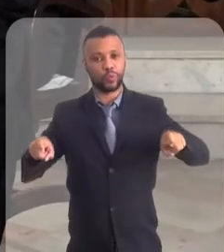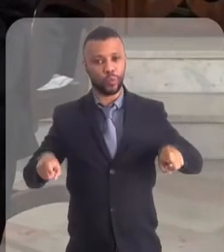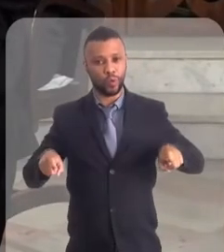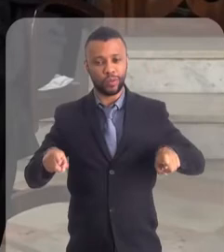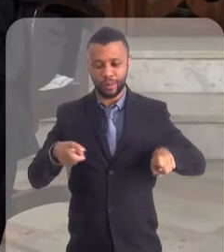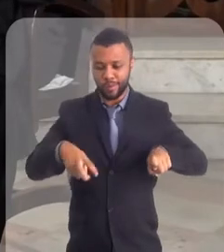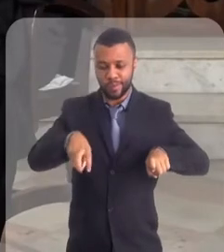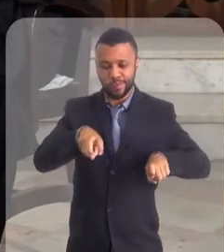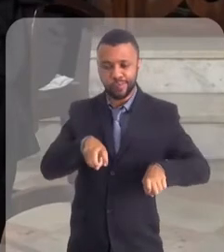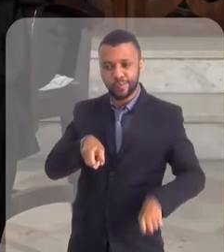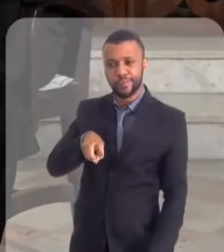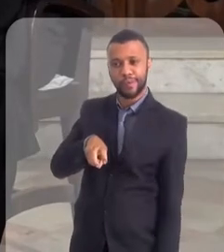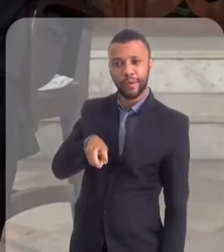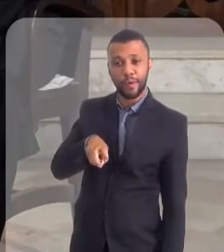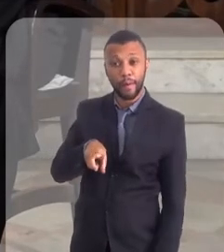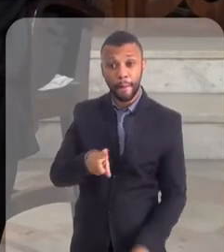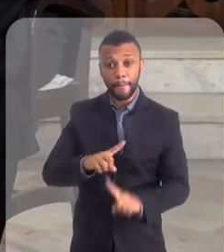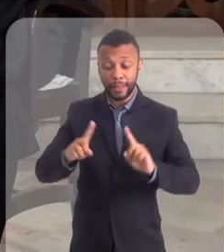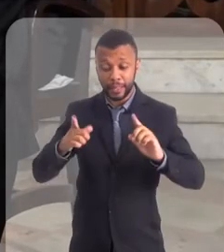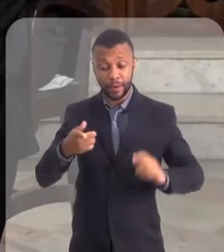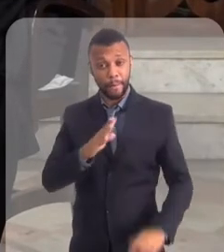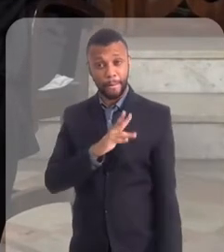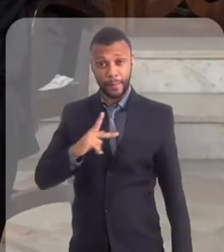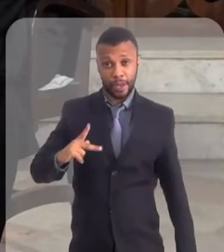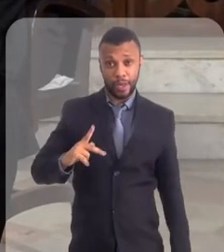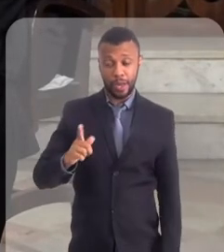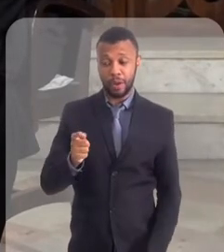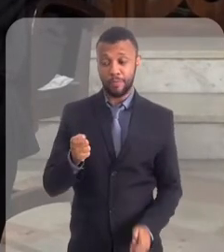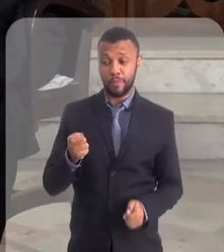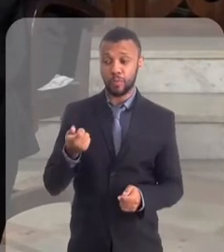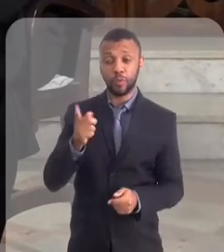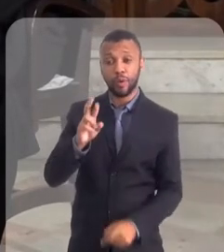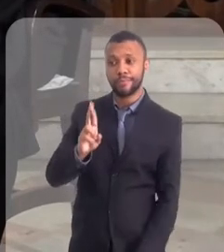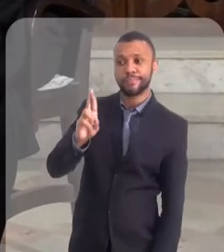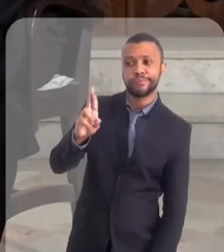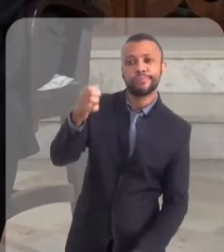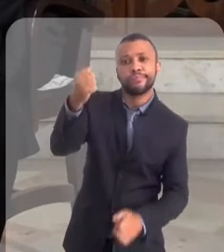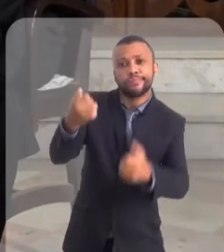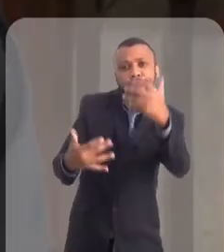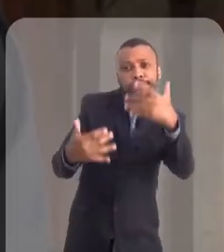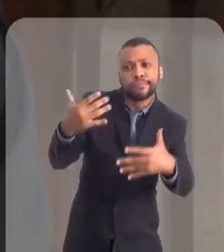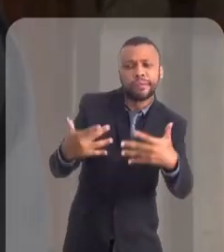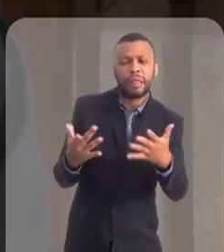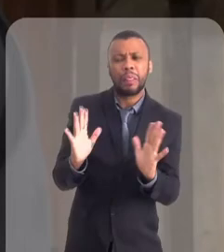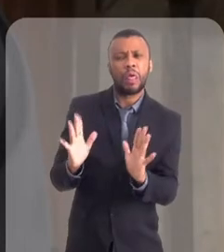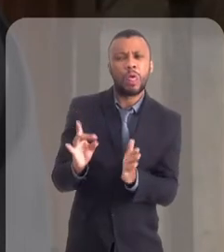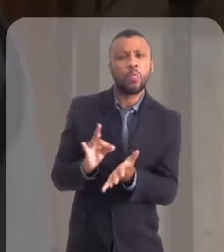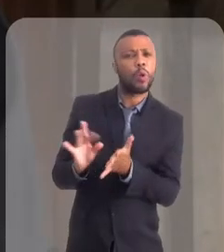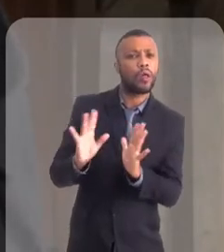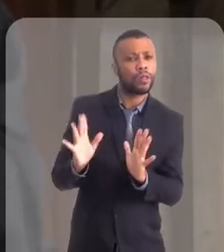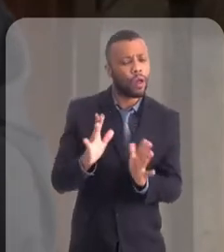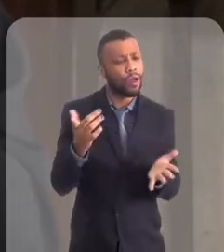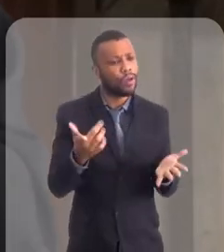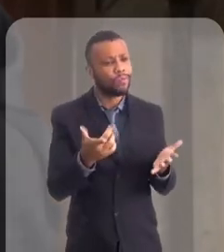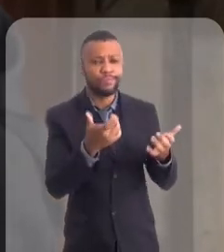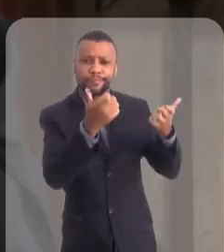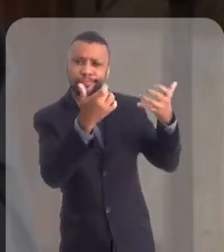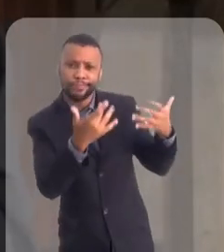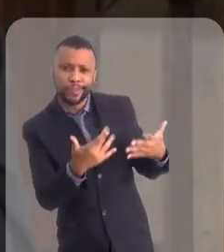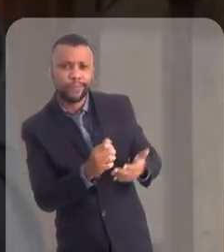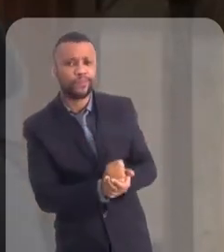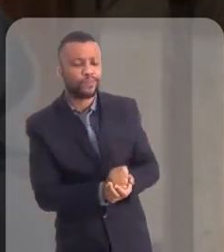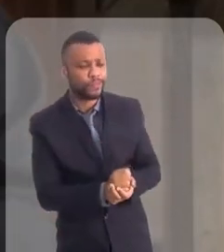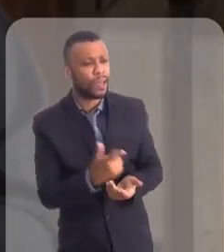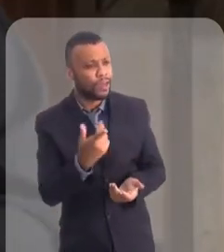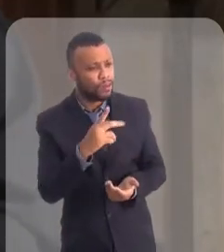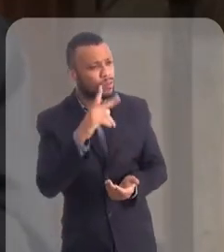trono ali, o bispo senta num trono, mas como ele é um bispo muito diligente, ele não gosta de ficar sentado no trono, não. Eu brinco com ele, eu falo,